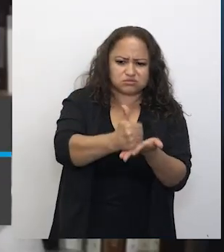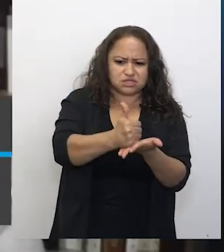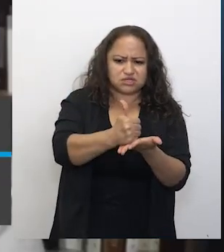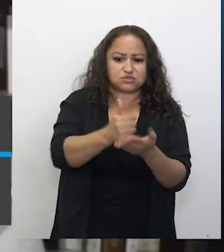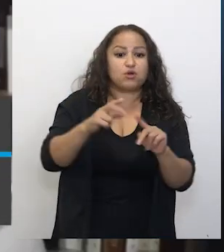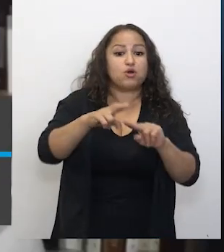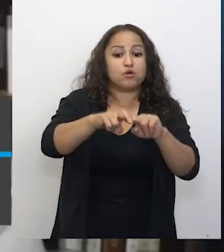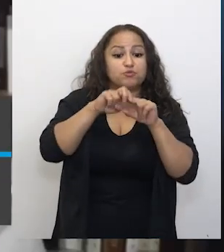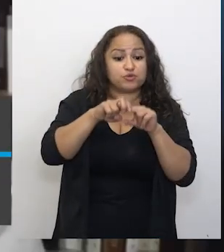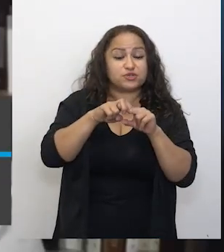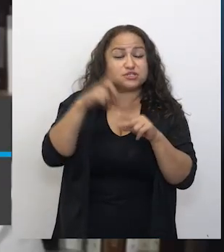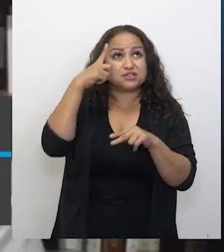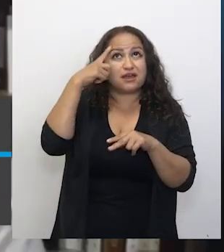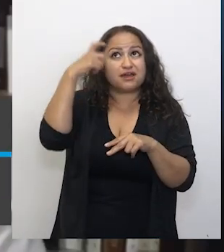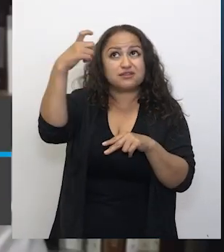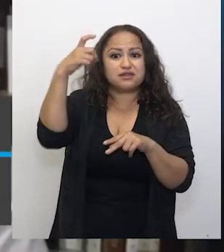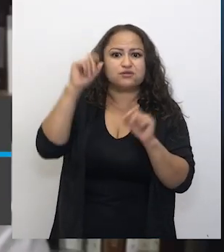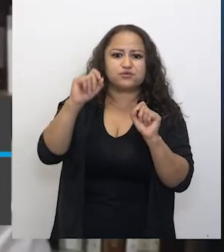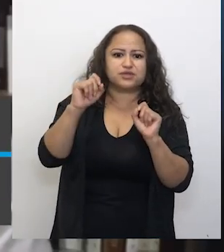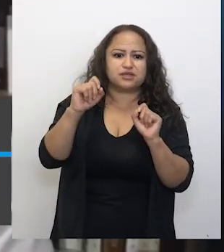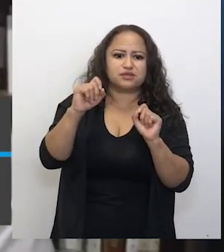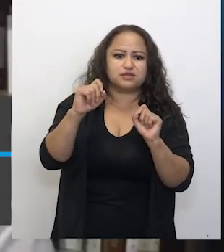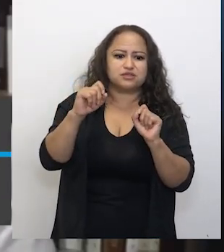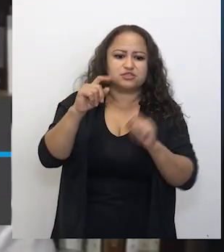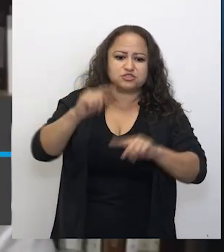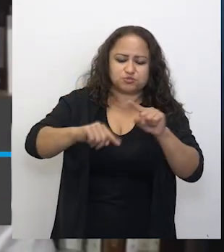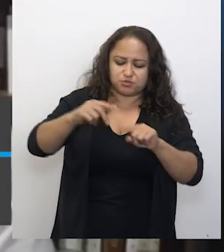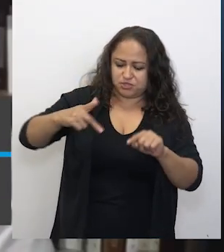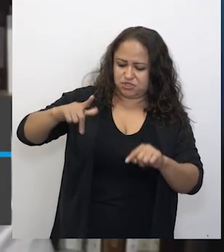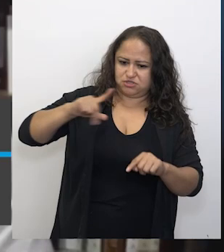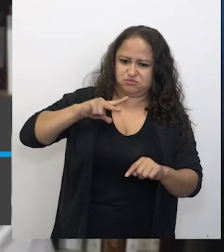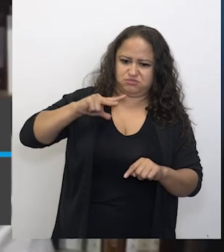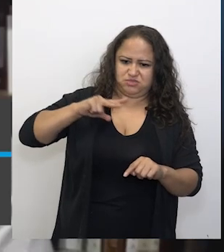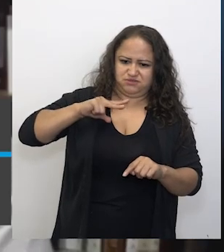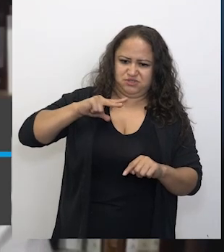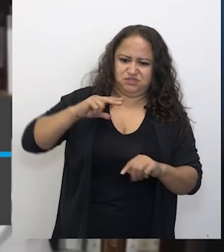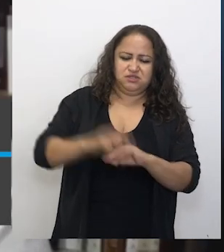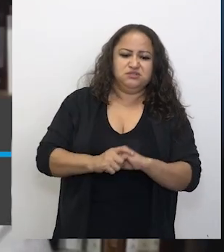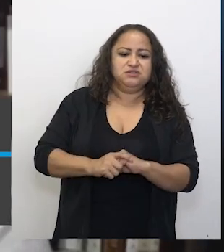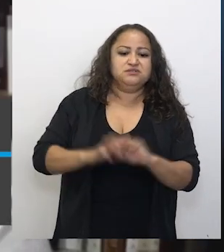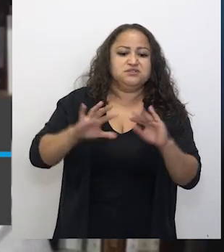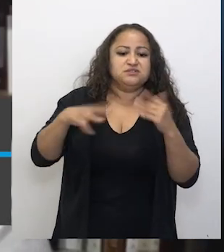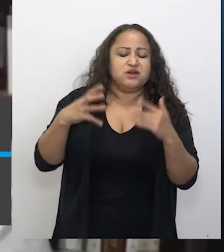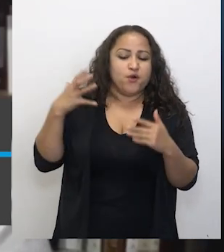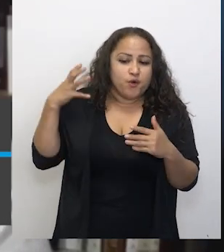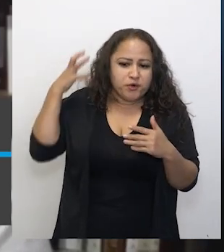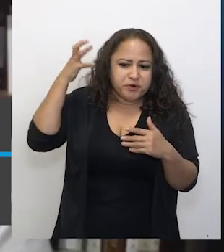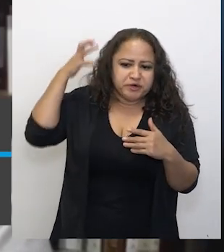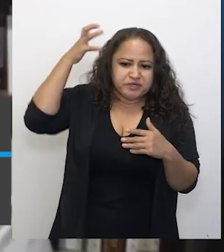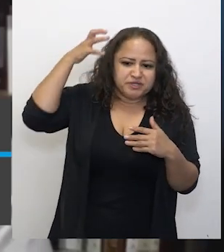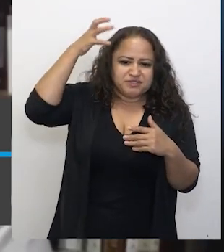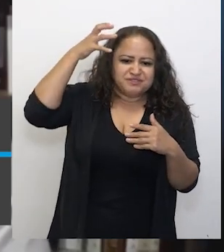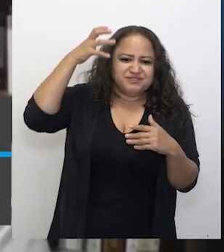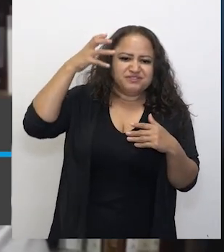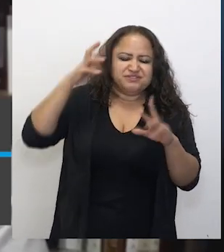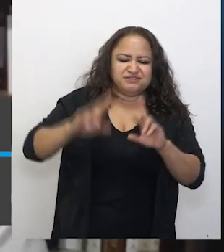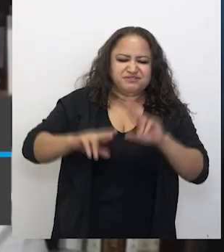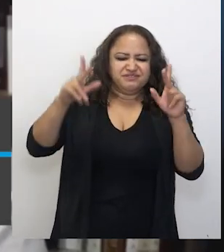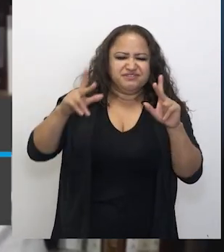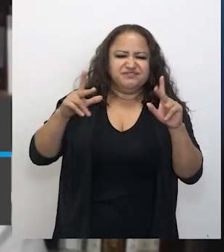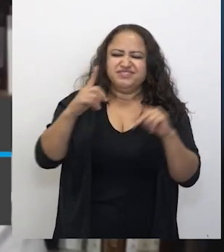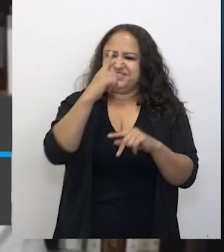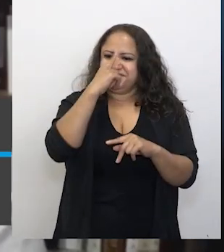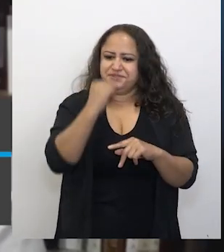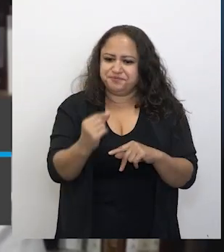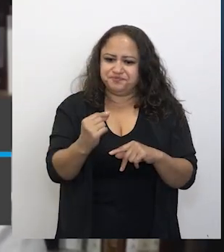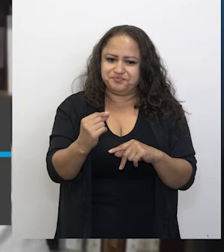justamente pela ideia de propriedade privada. Então, para o Rousseau, diferentemente do Locke, do Hobbes,